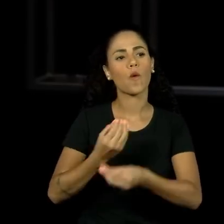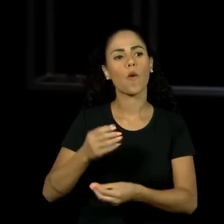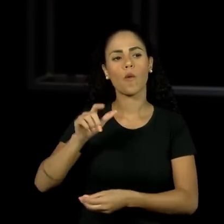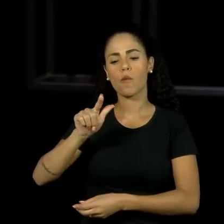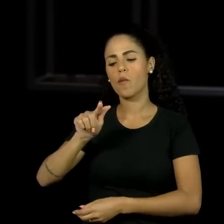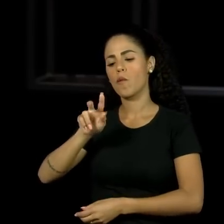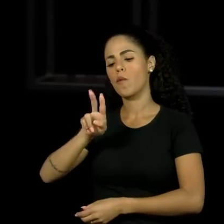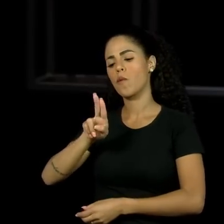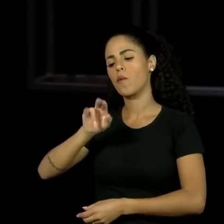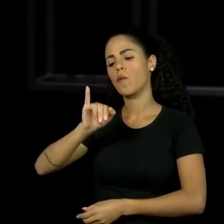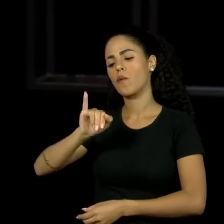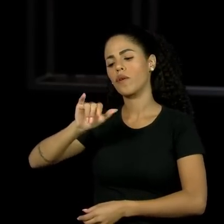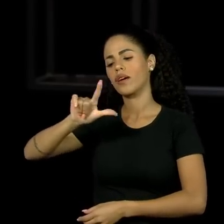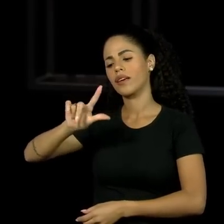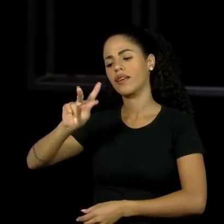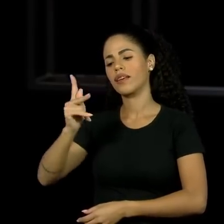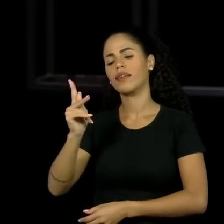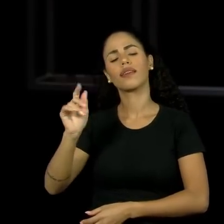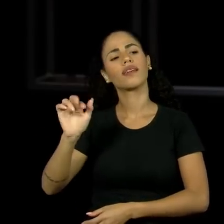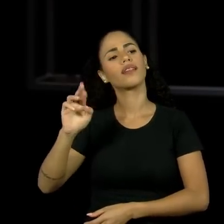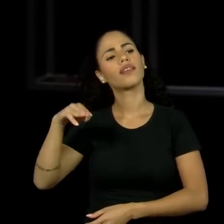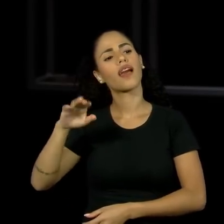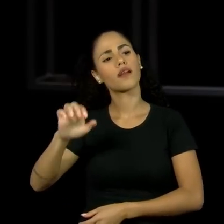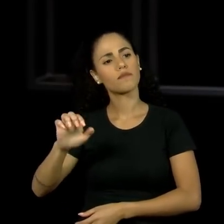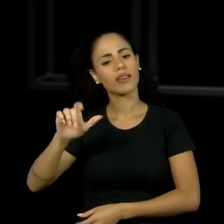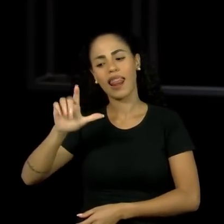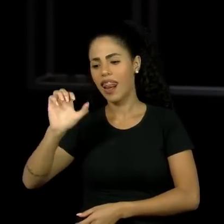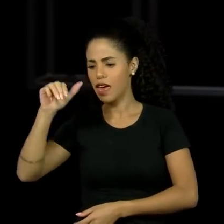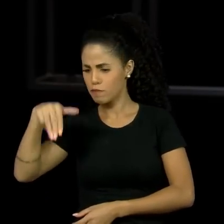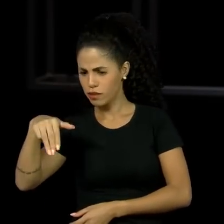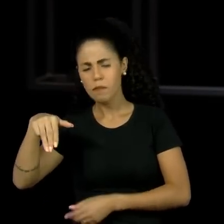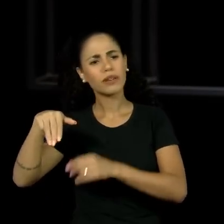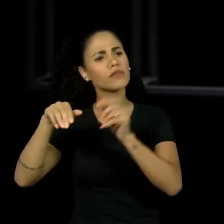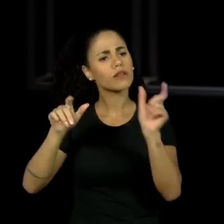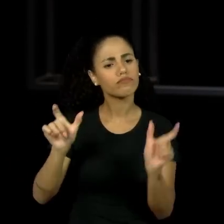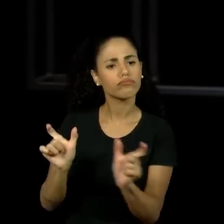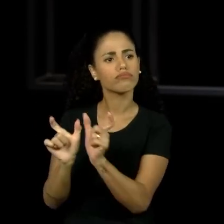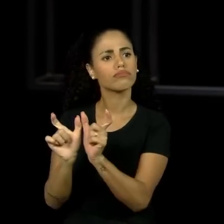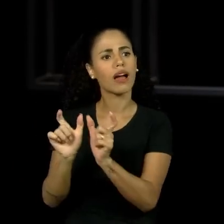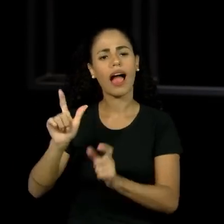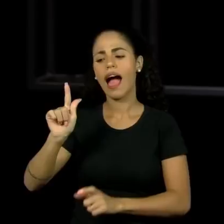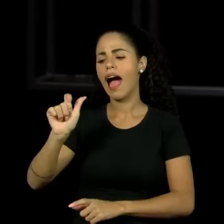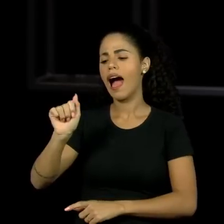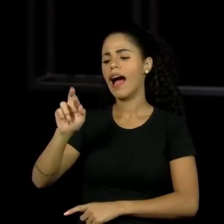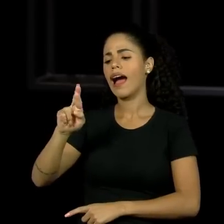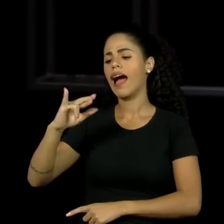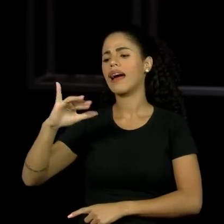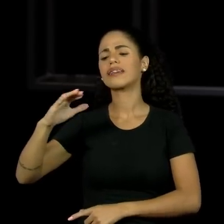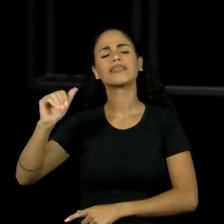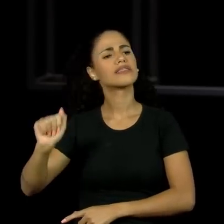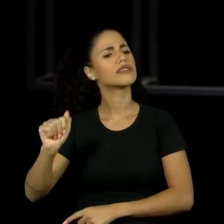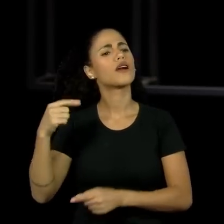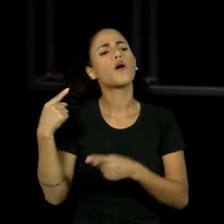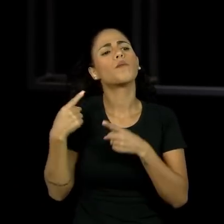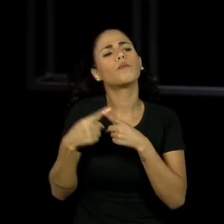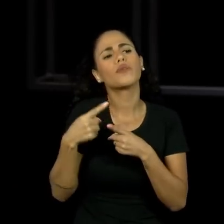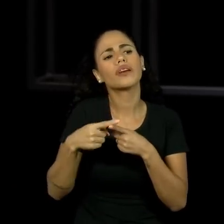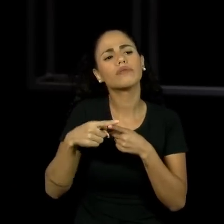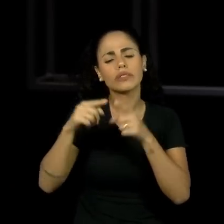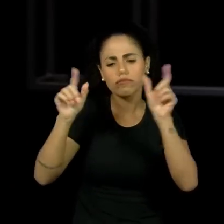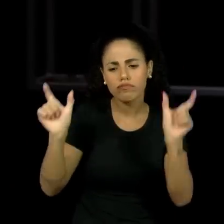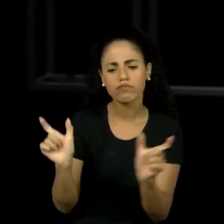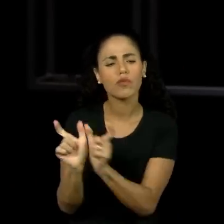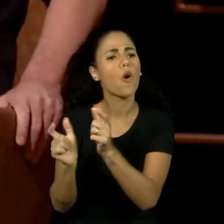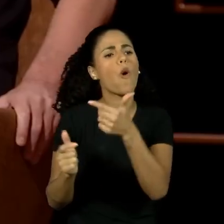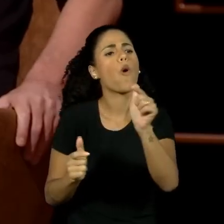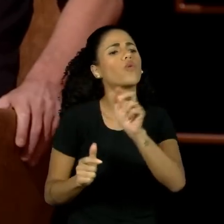Guilherme Leme. E hoje você assina Guilherme Leme Garcia, né? Já de um tempo para cá. O que te fez agregar o Garcia